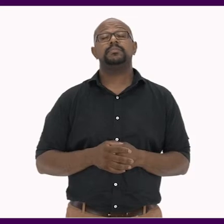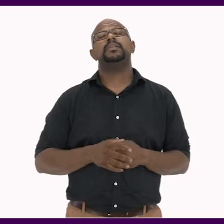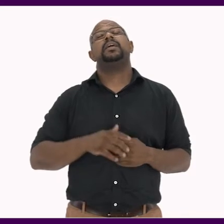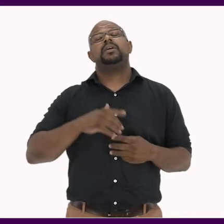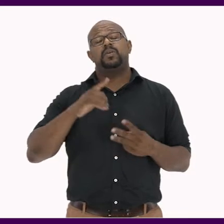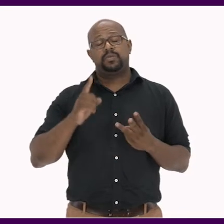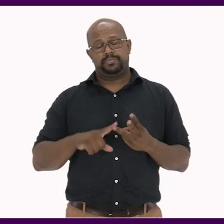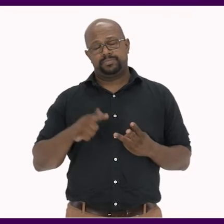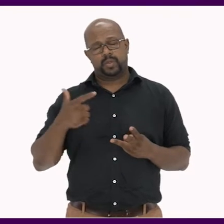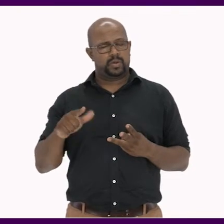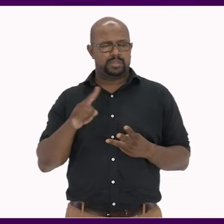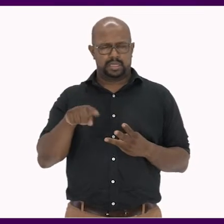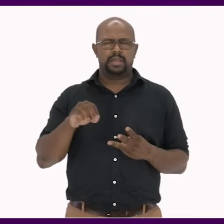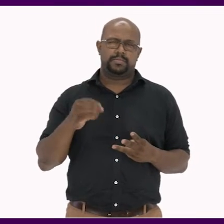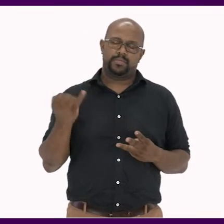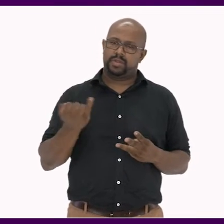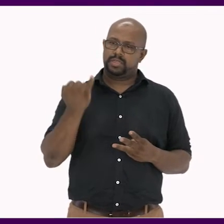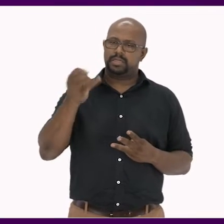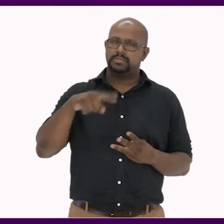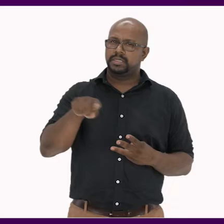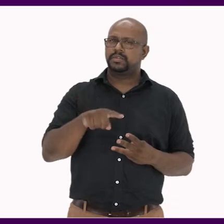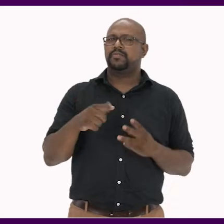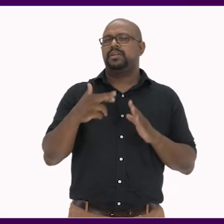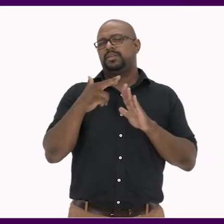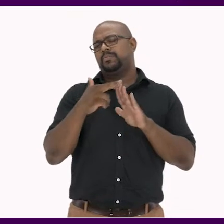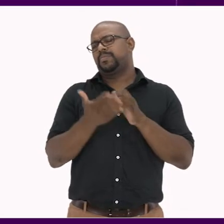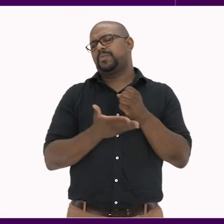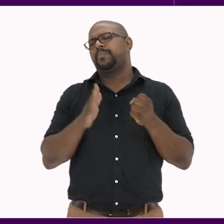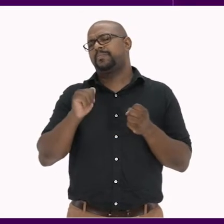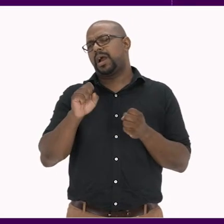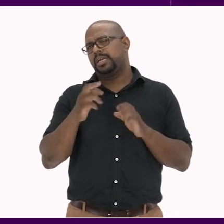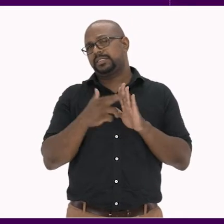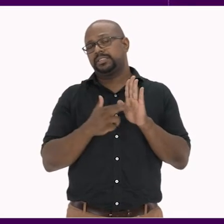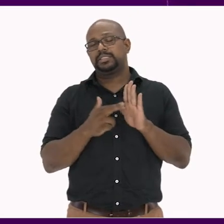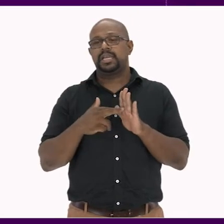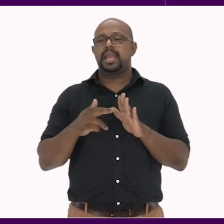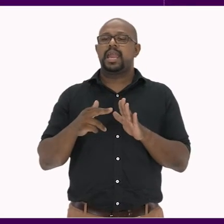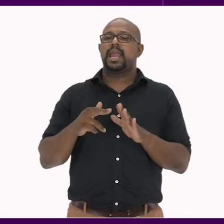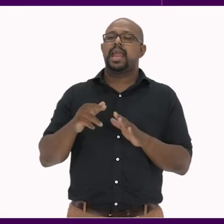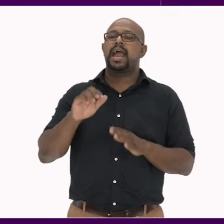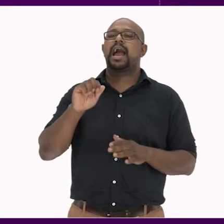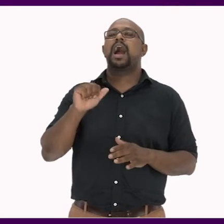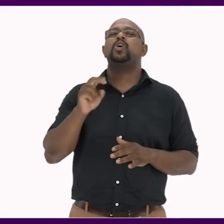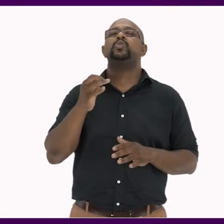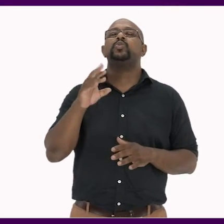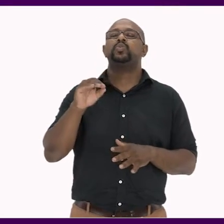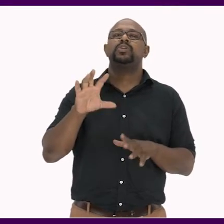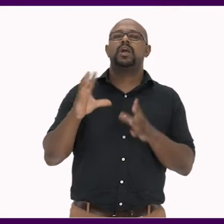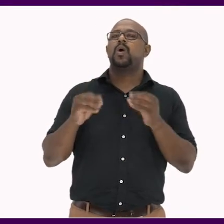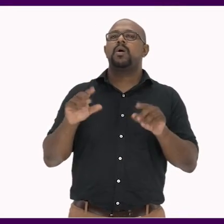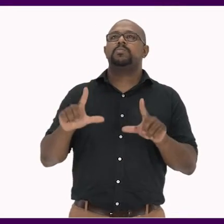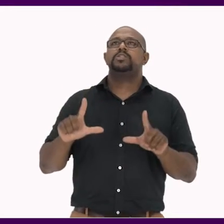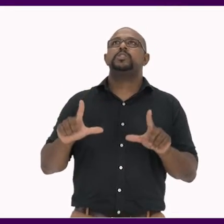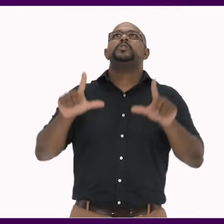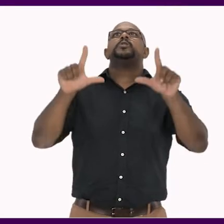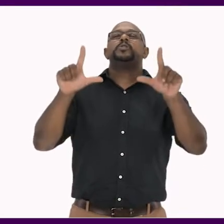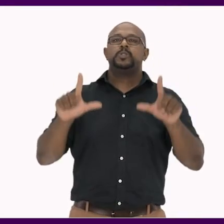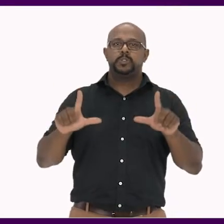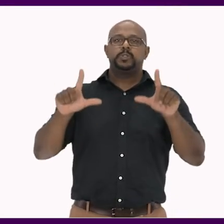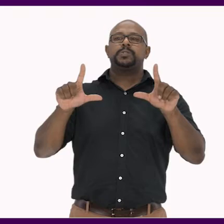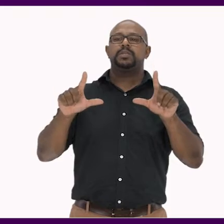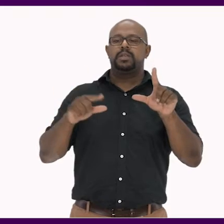Outra medida que é muito importante para servir de parâmetro é a altura da localização das obras